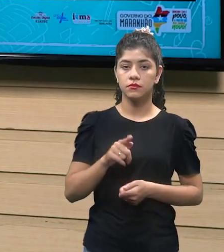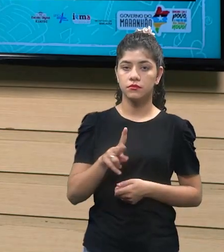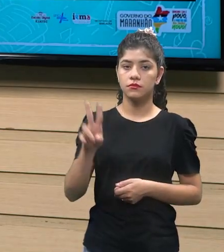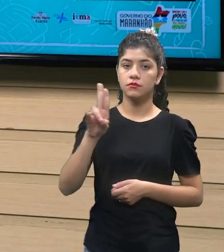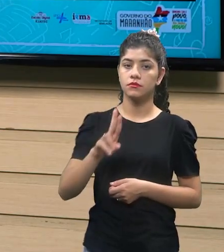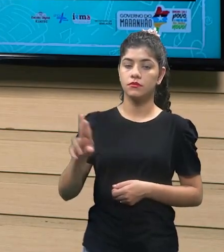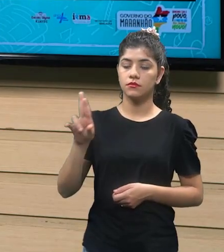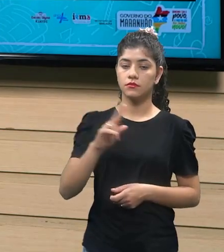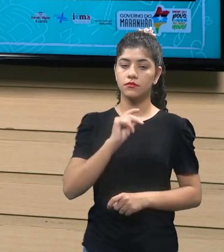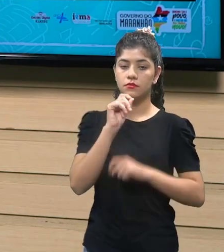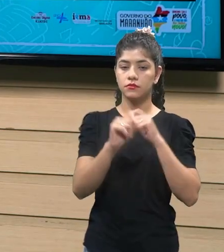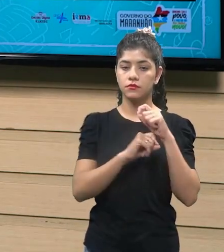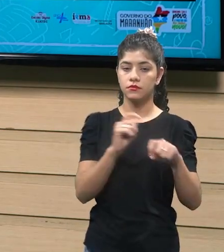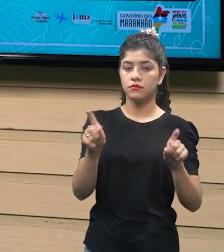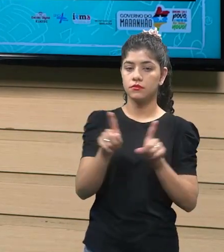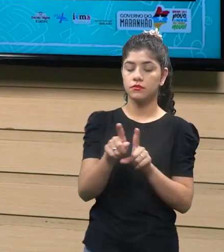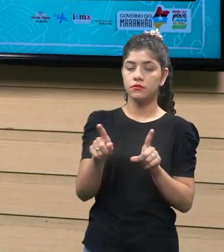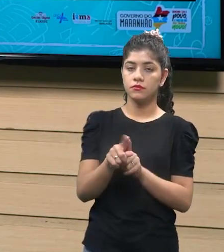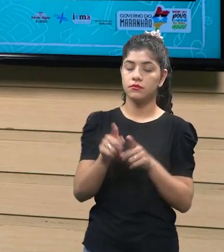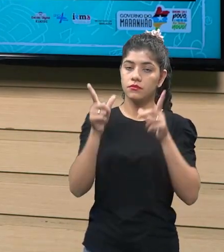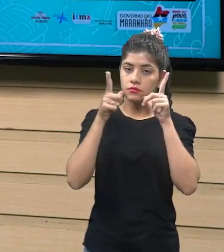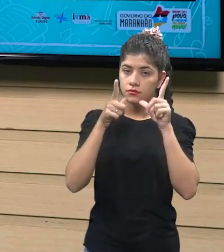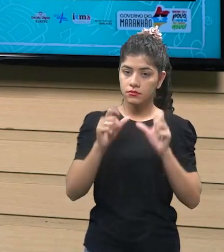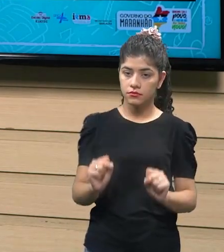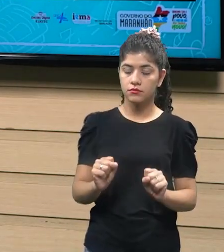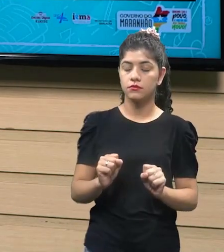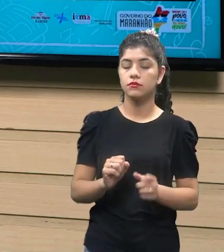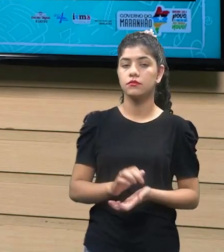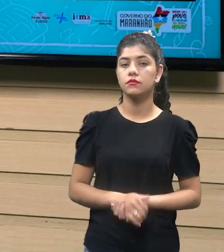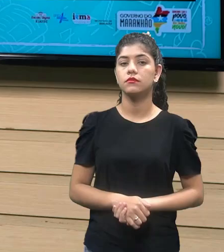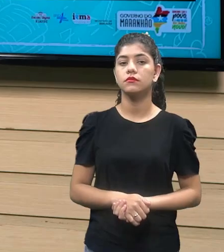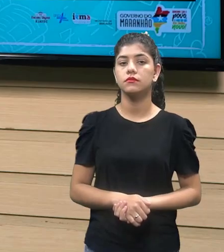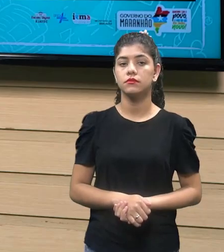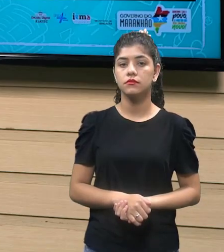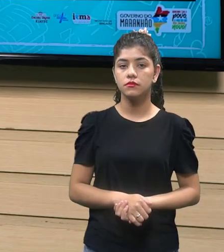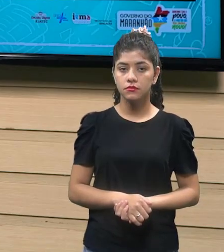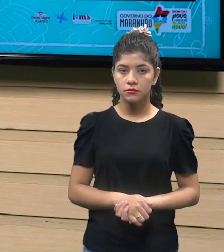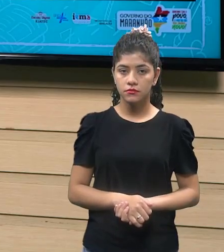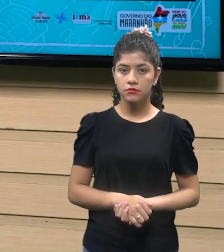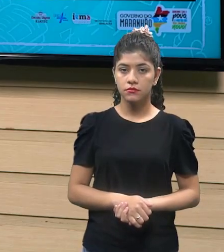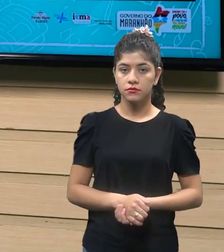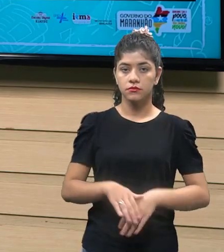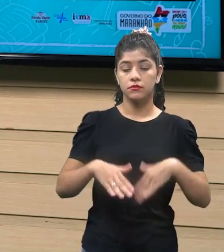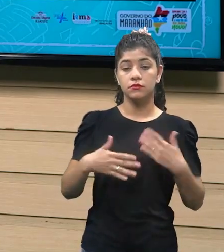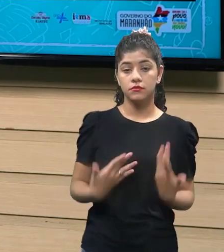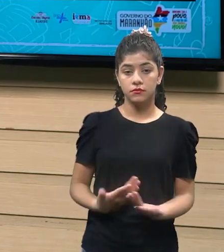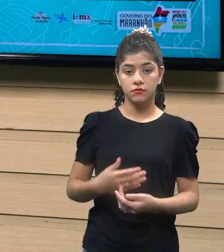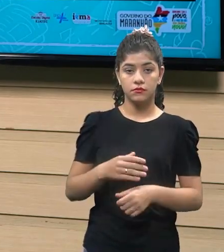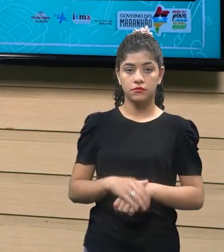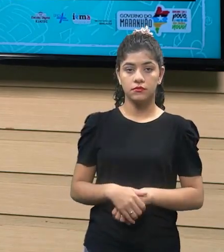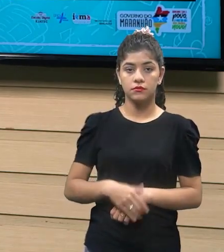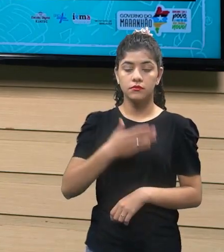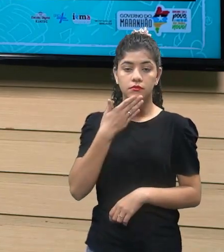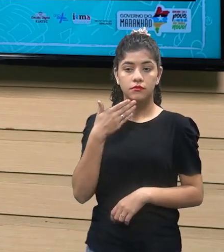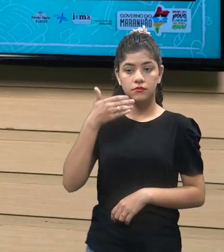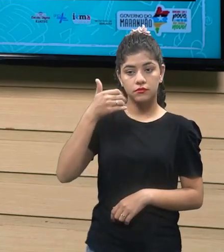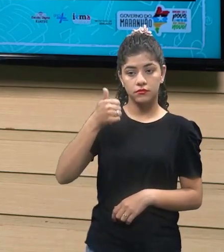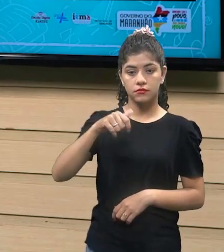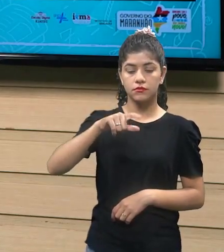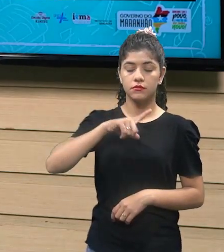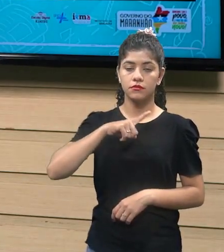utilize, ele utiliza uma linguagem de programação. Então, quanto mais sofisticado